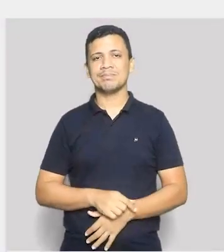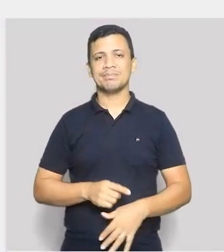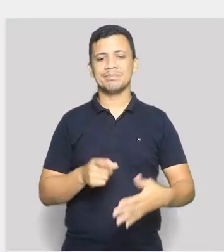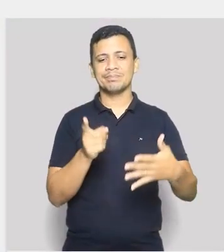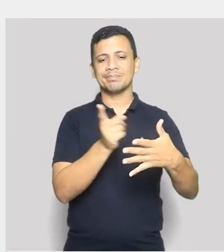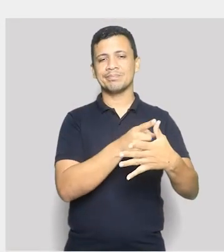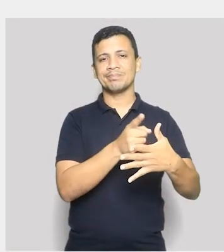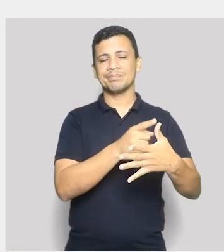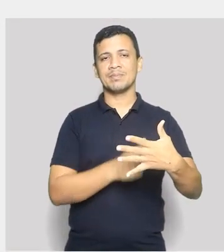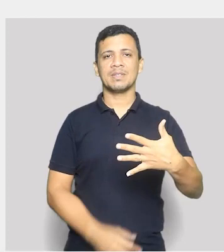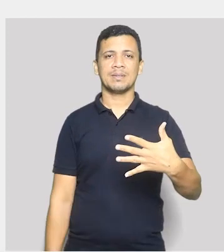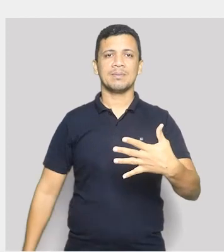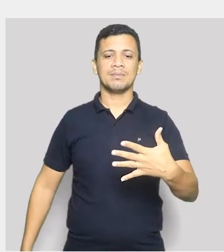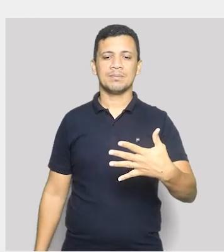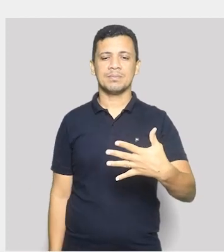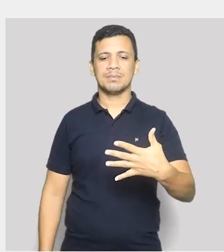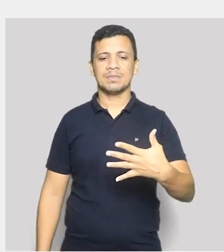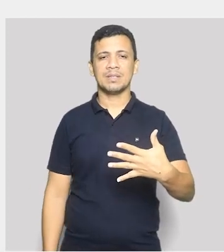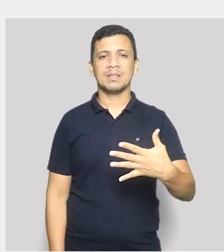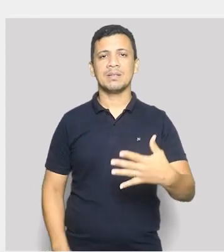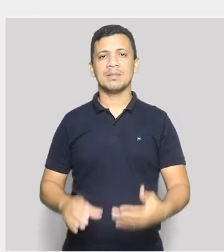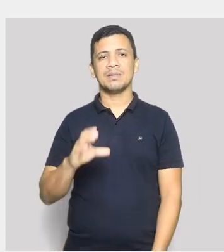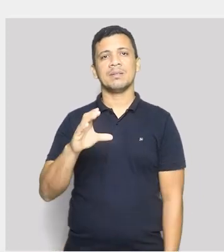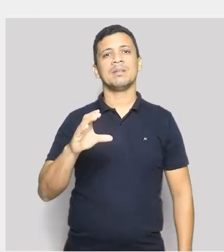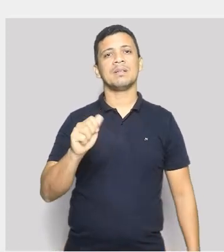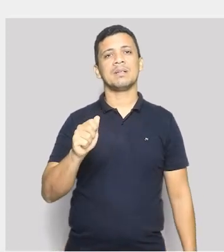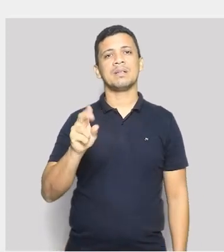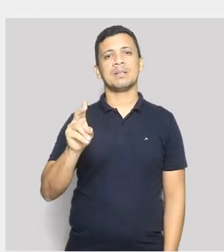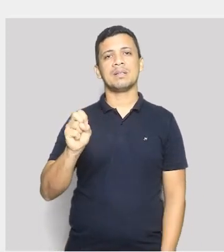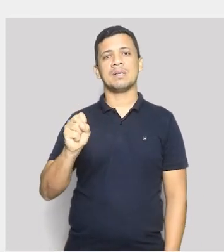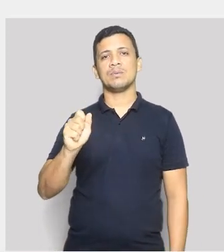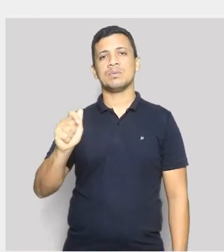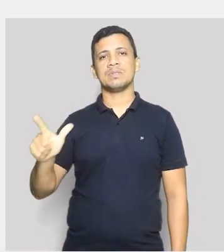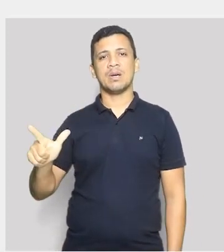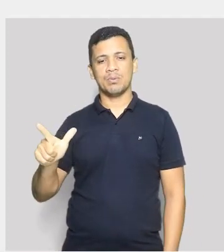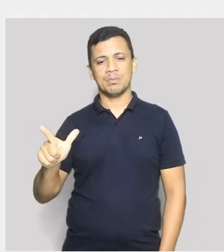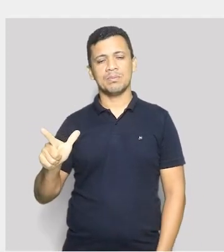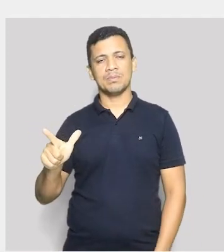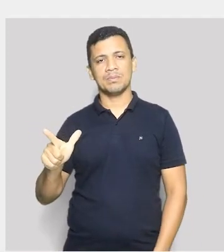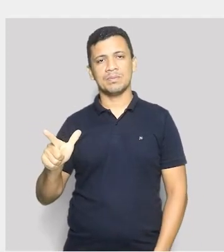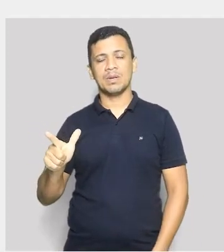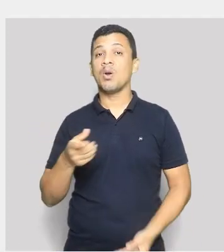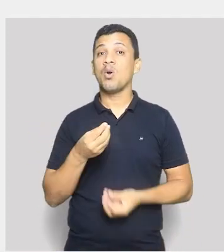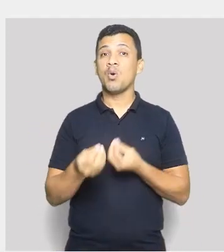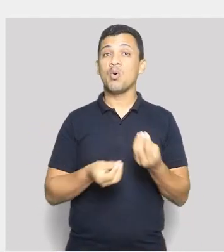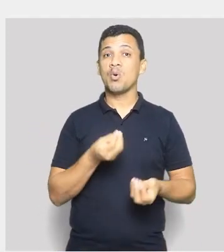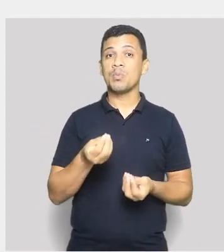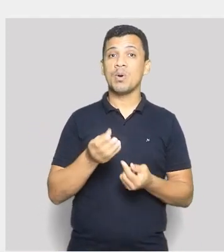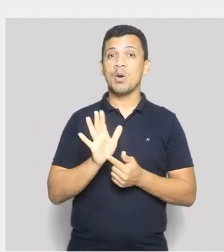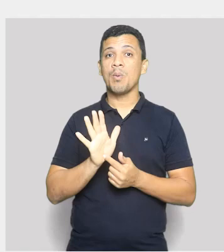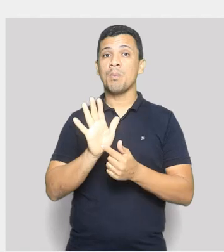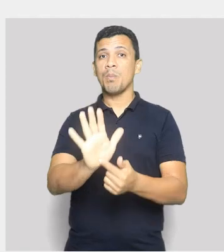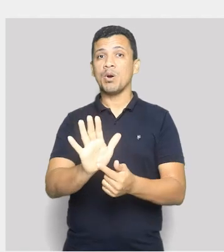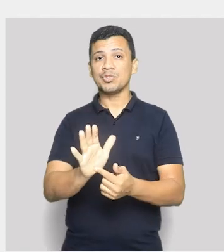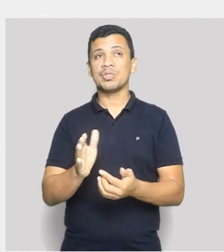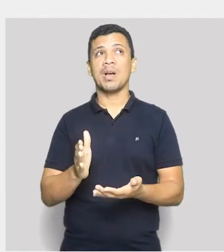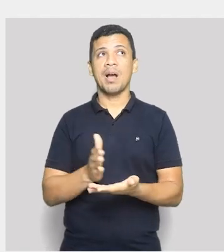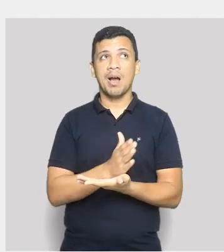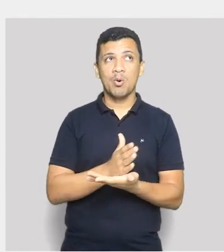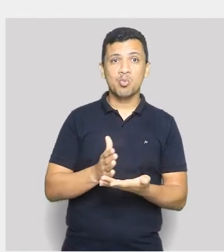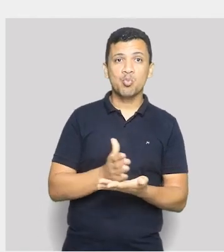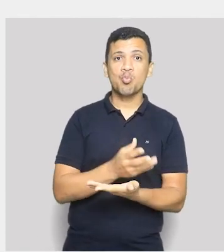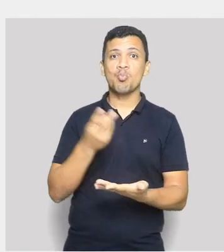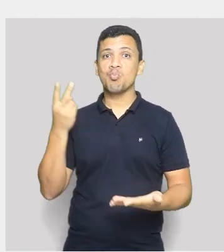são as orações adverbiais causais. Como o próprio nome diz, elas expressam a ideia de causa,